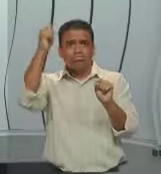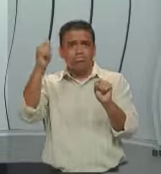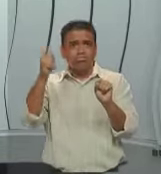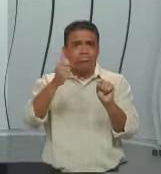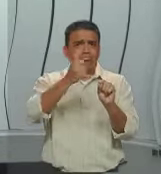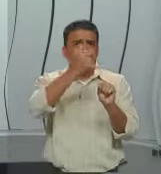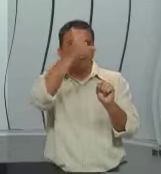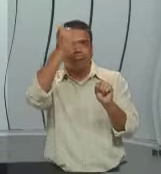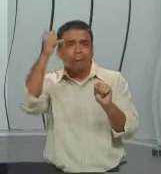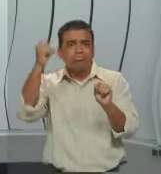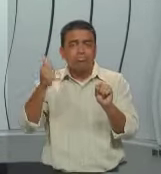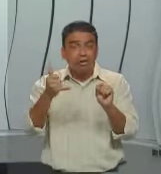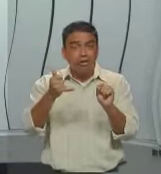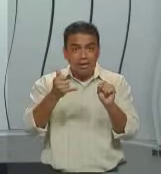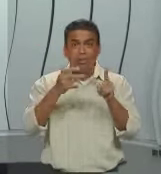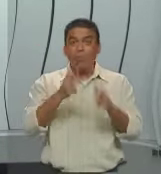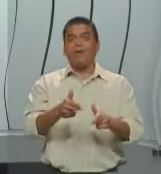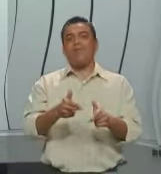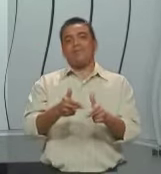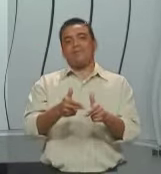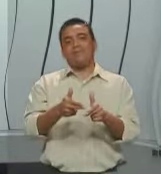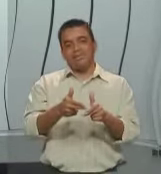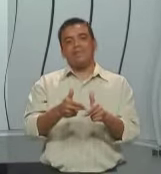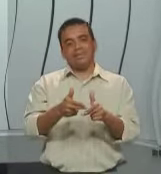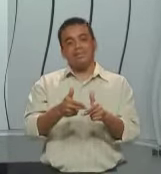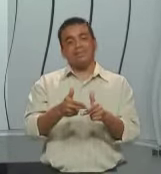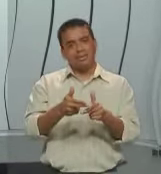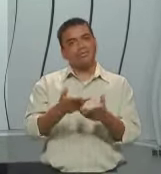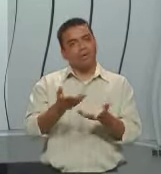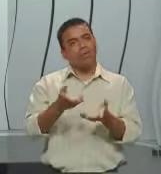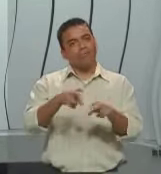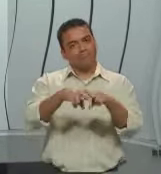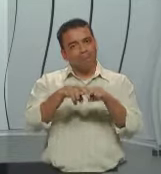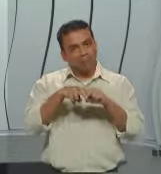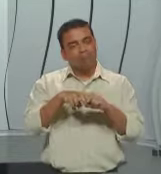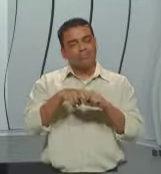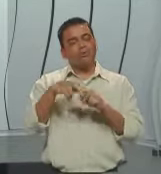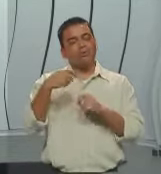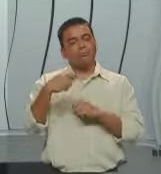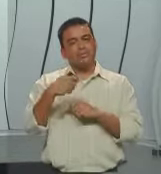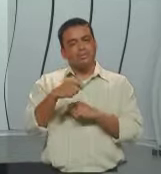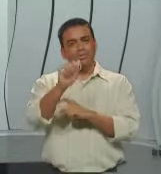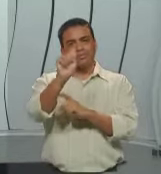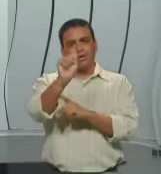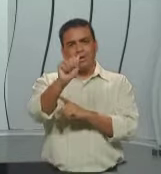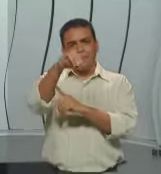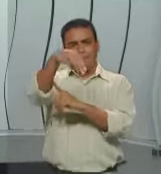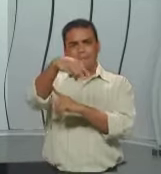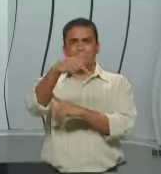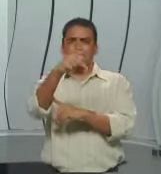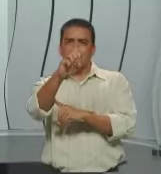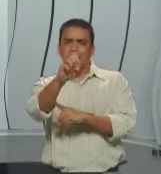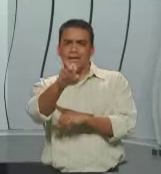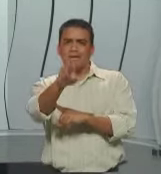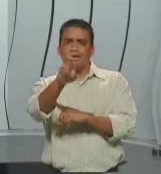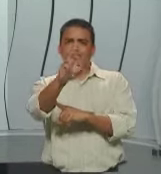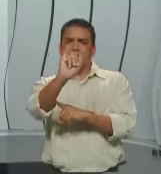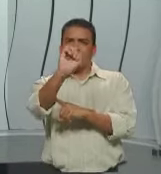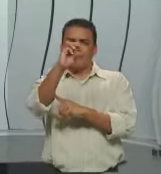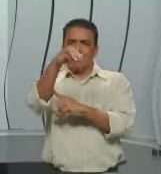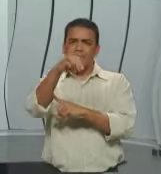elementos será igual. Então, esse é um dos motivos pelo qual o amperímetro precisa ser conectado em série